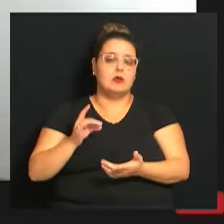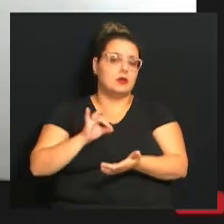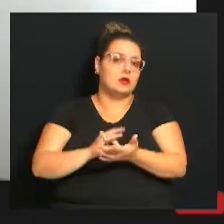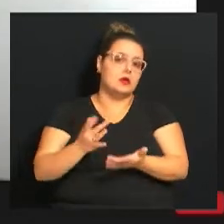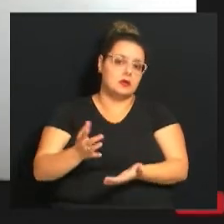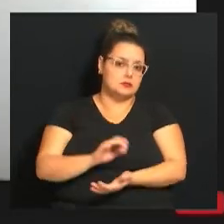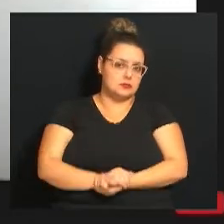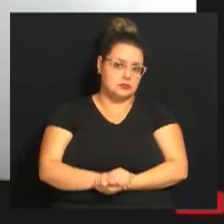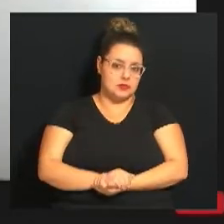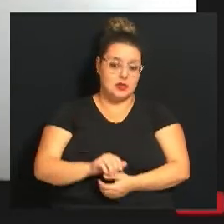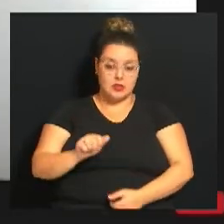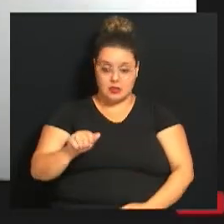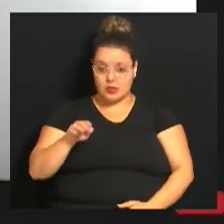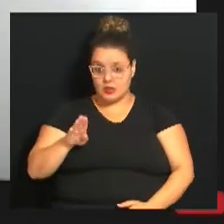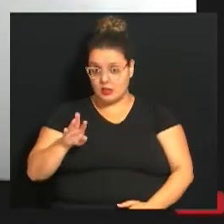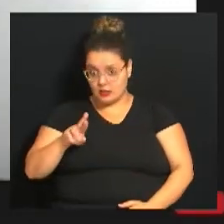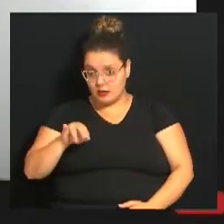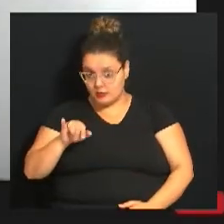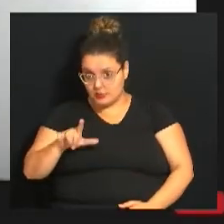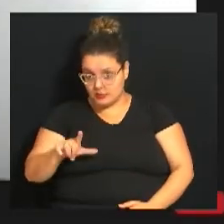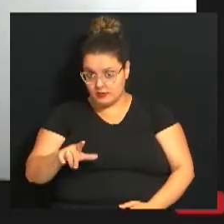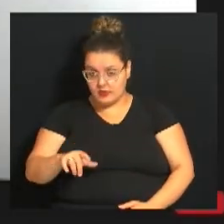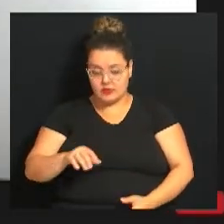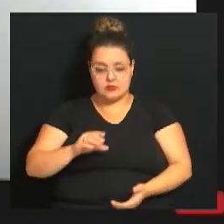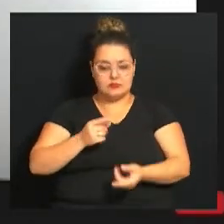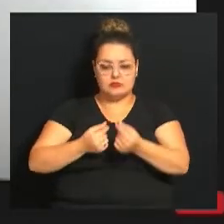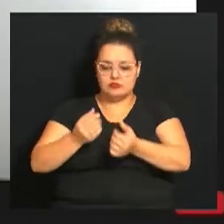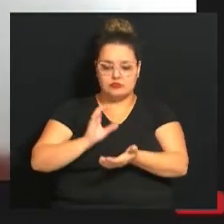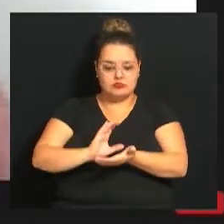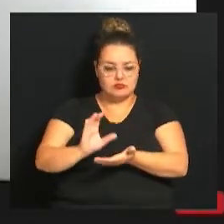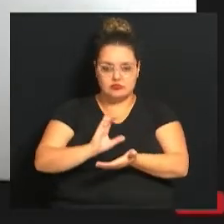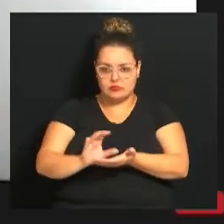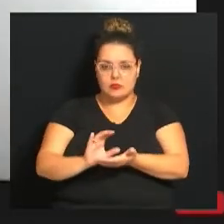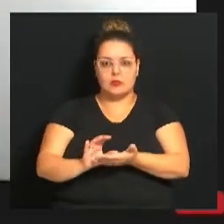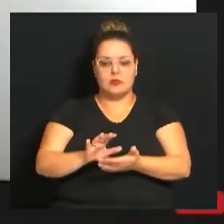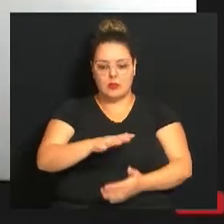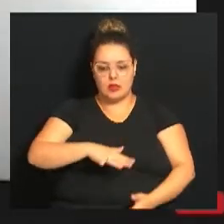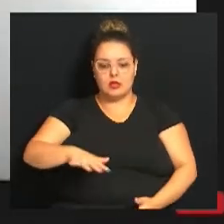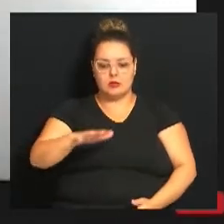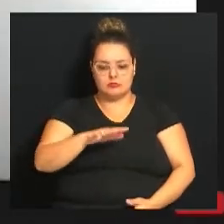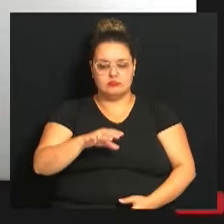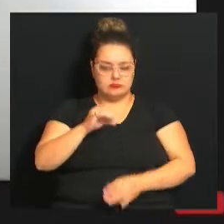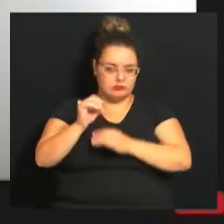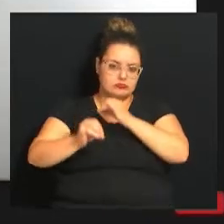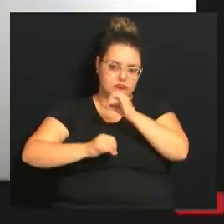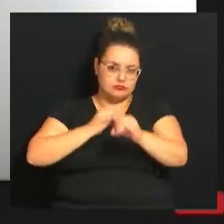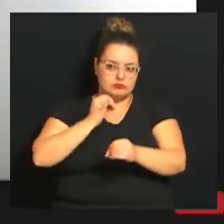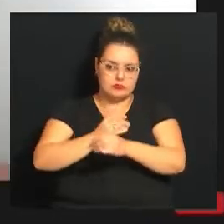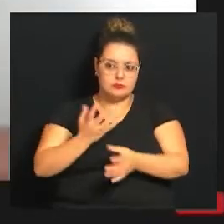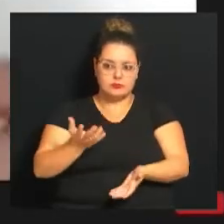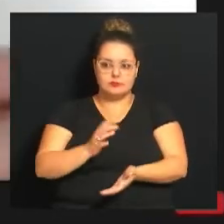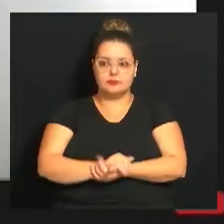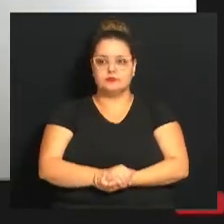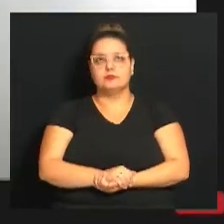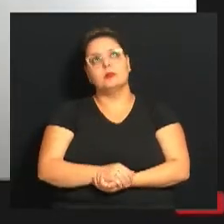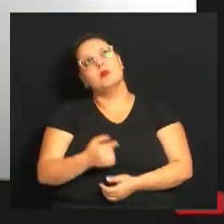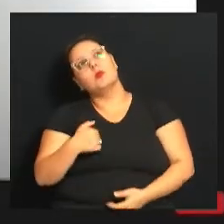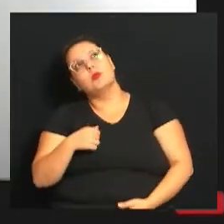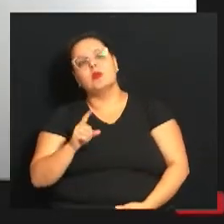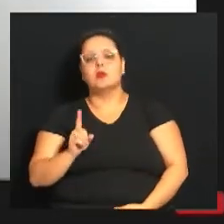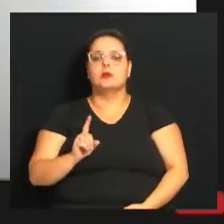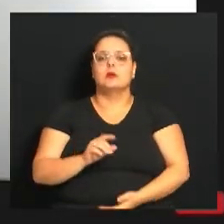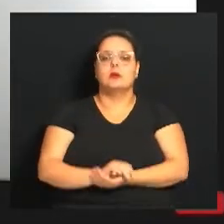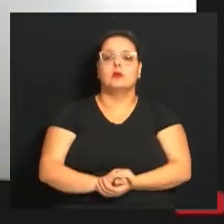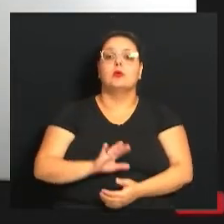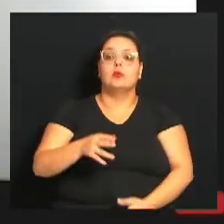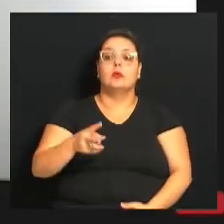muito investimento no mundo digital, mas eu acho que fazendo um meia-culpa, até porque eu fazia parte disso, no meu caso não, porque quando eu vi a chance